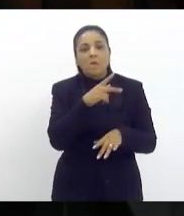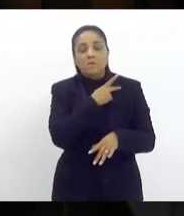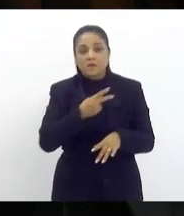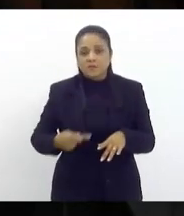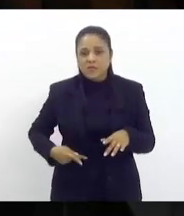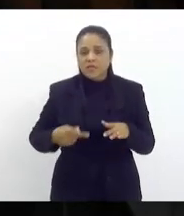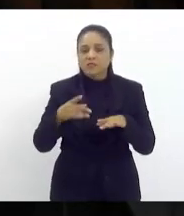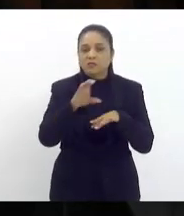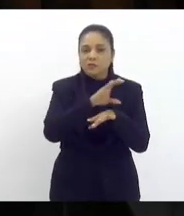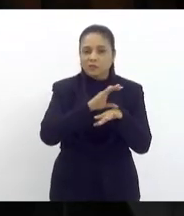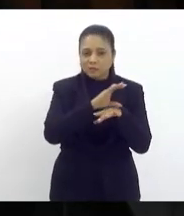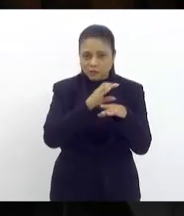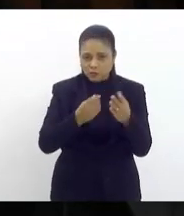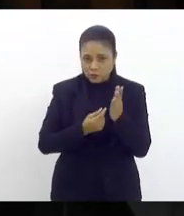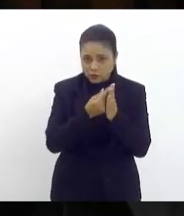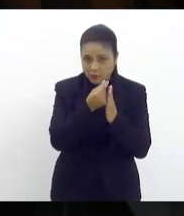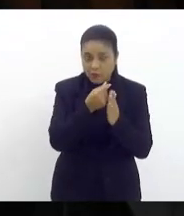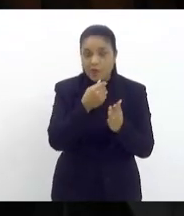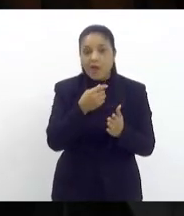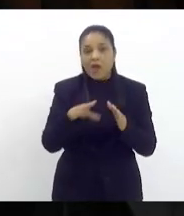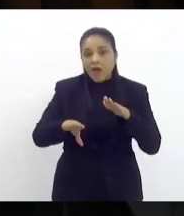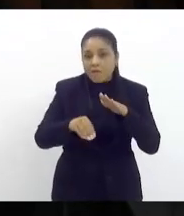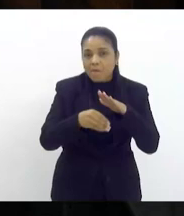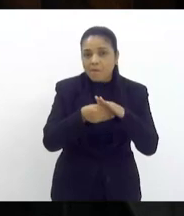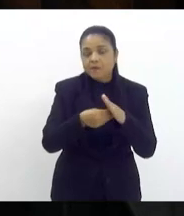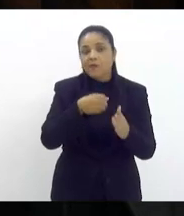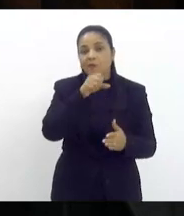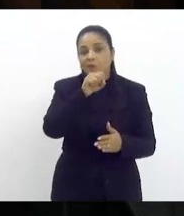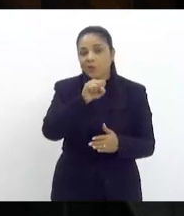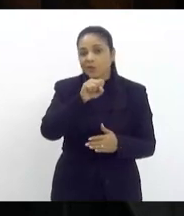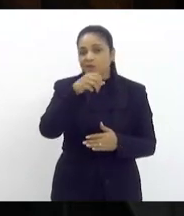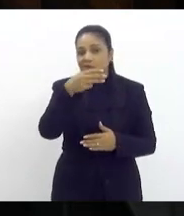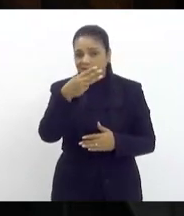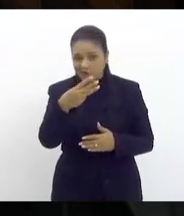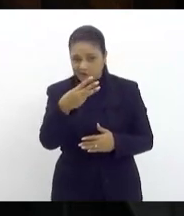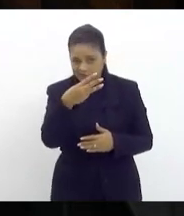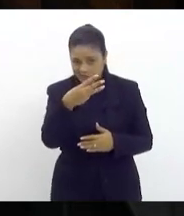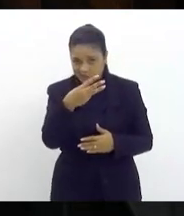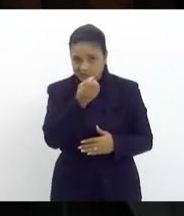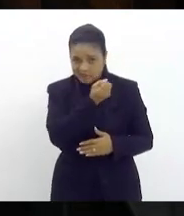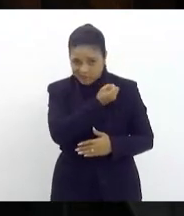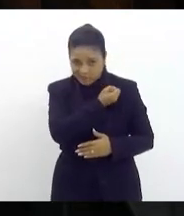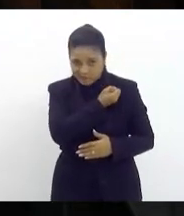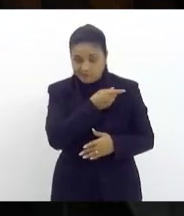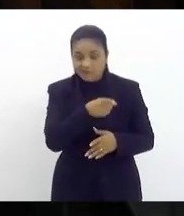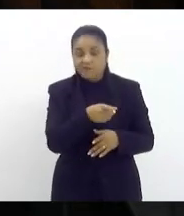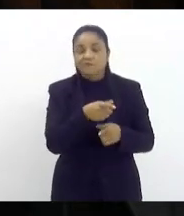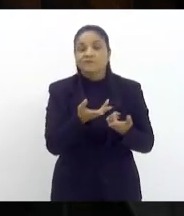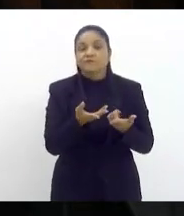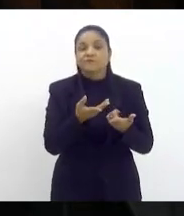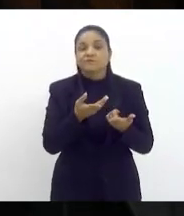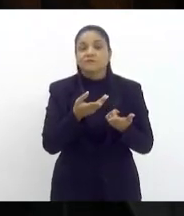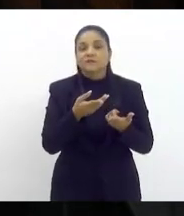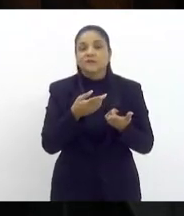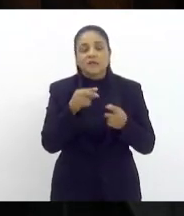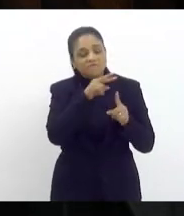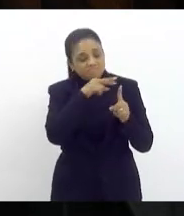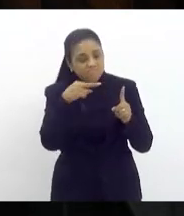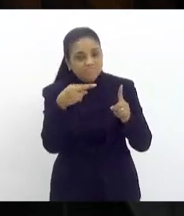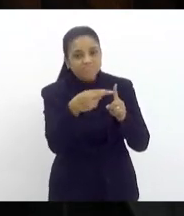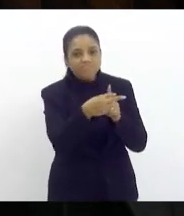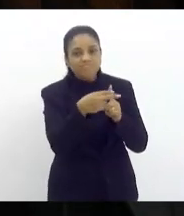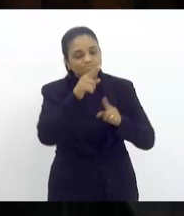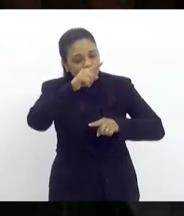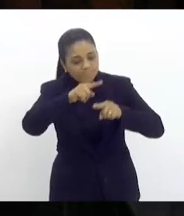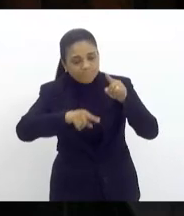83, que visa equipar os postos de